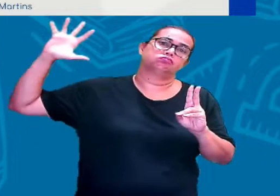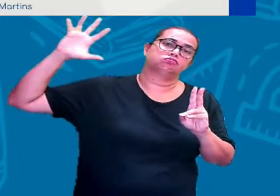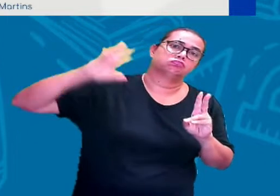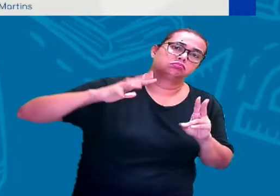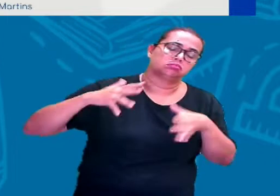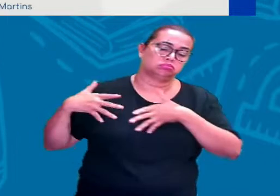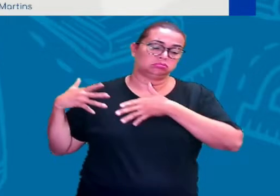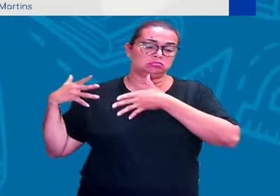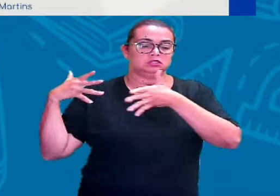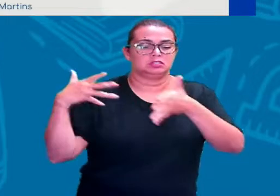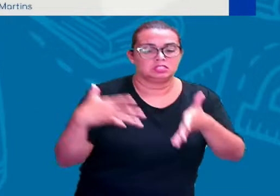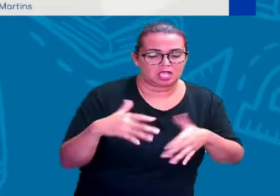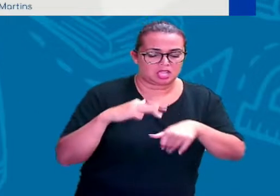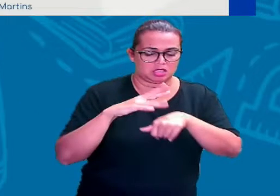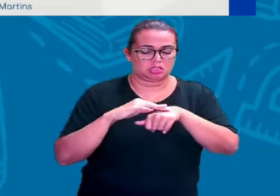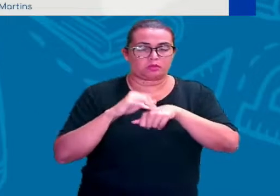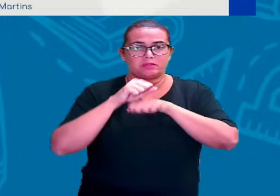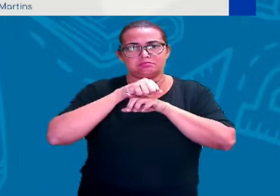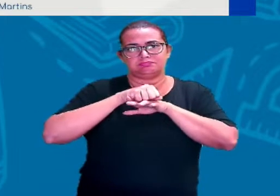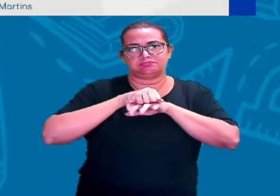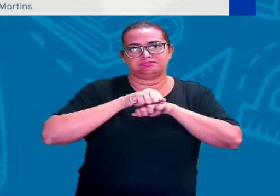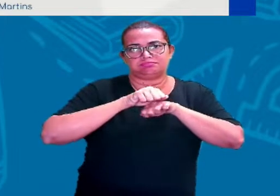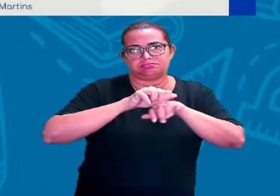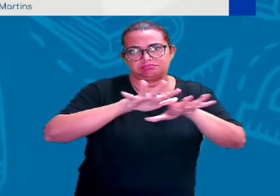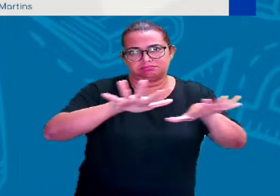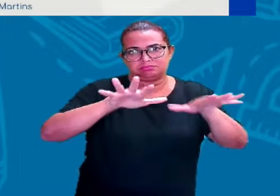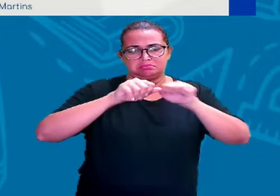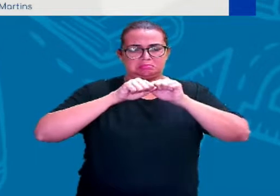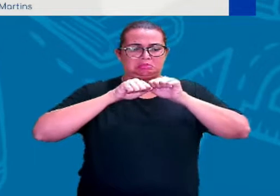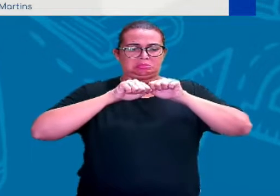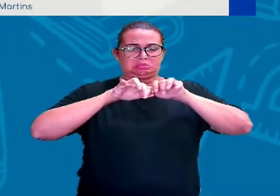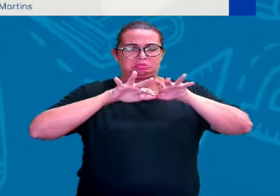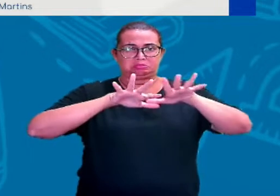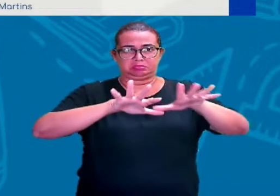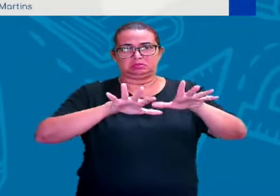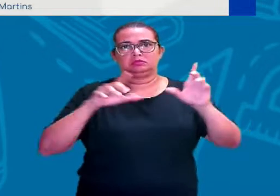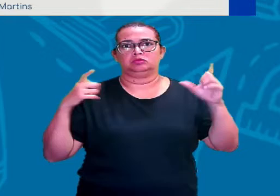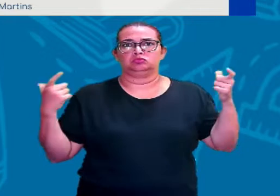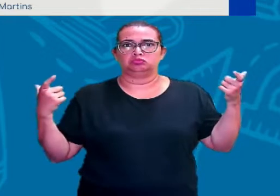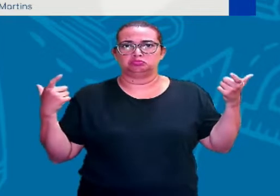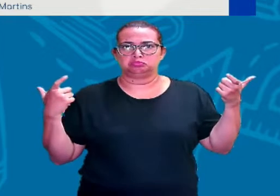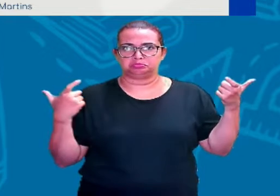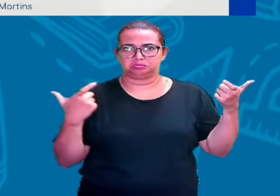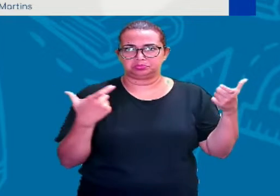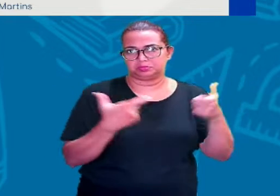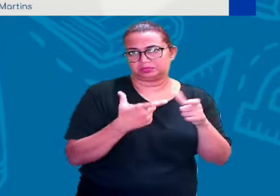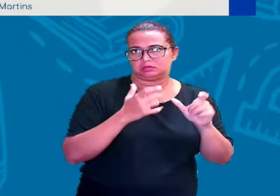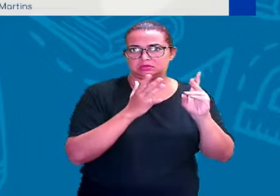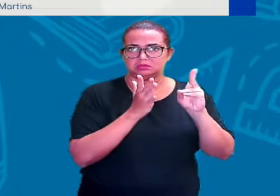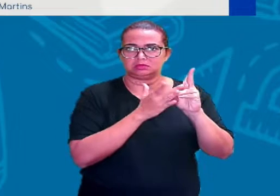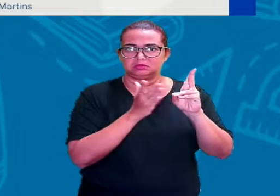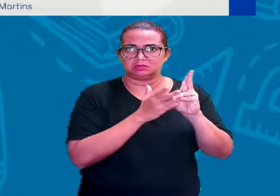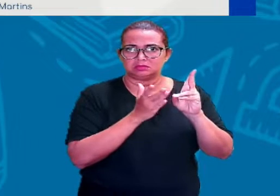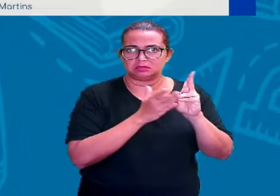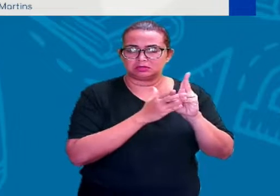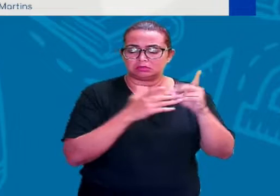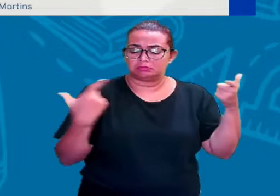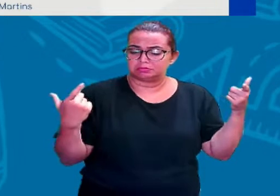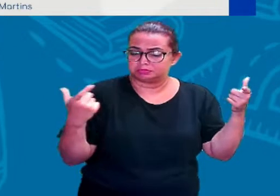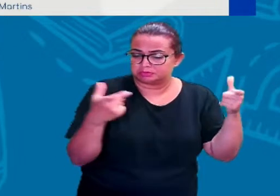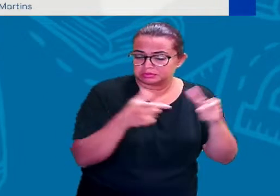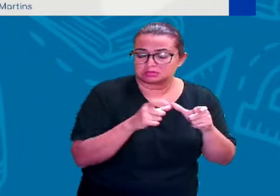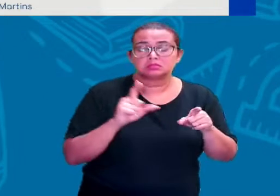doenças que exterminou, que dizimou grande parte da população indígena, dos povos indígenas, e também